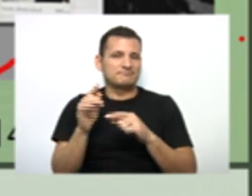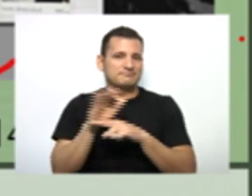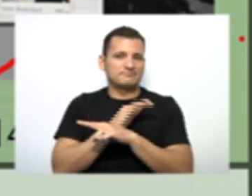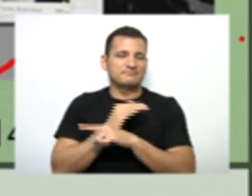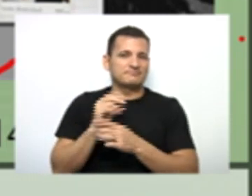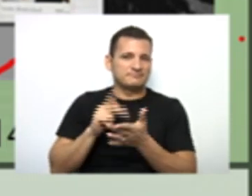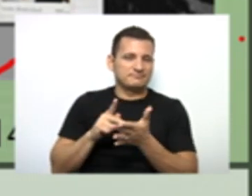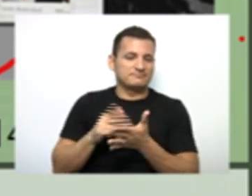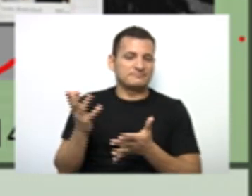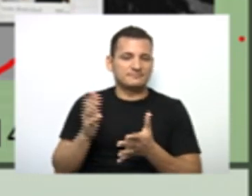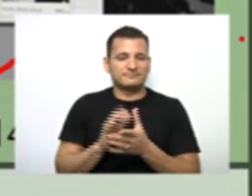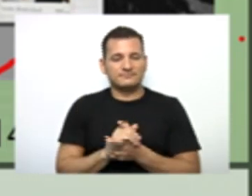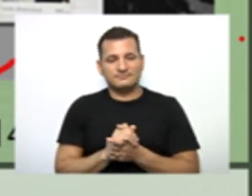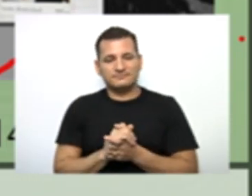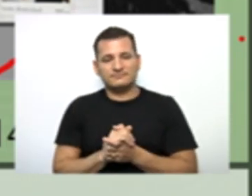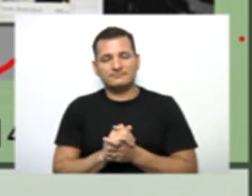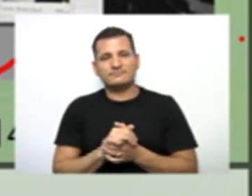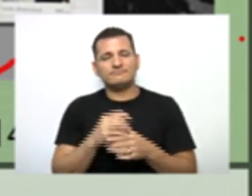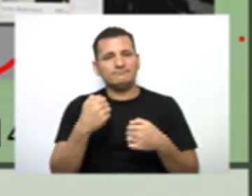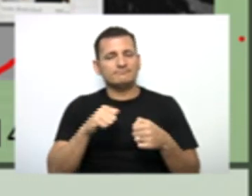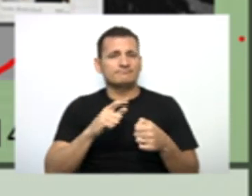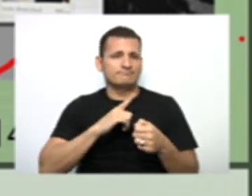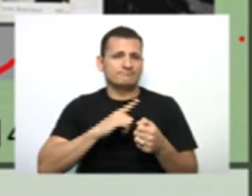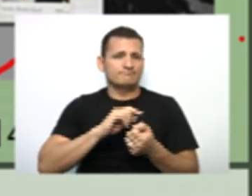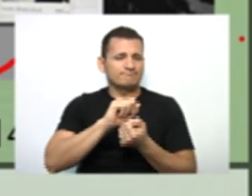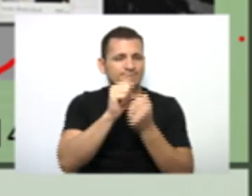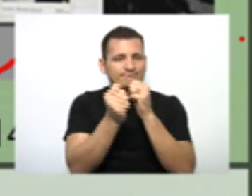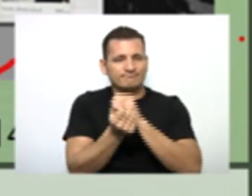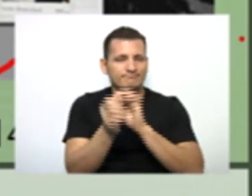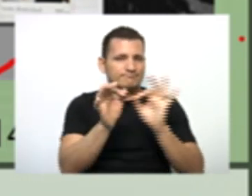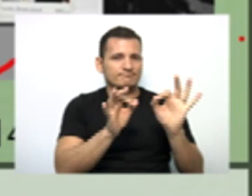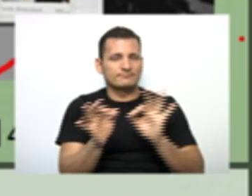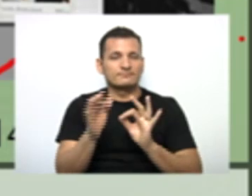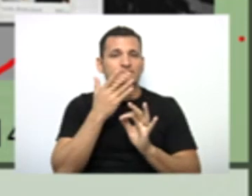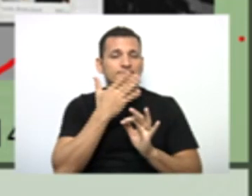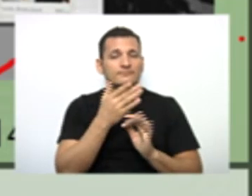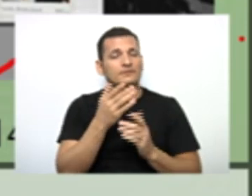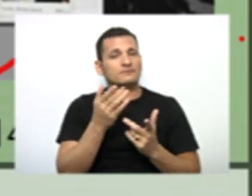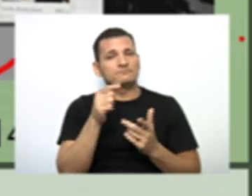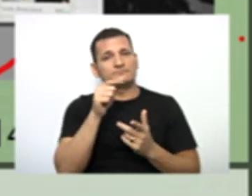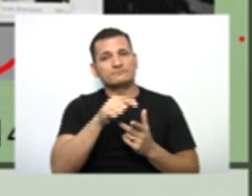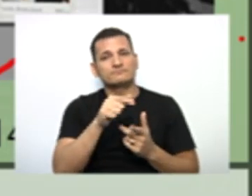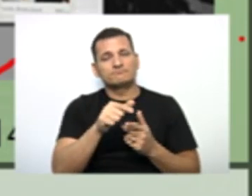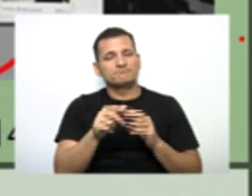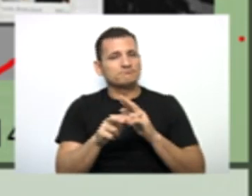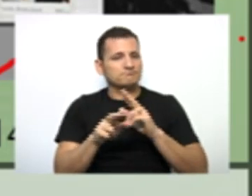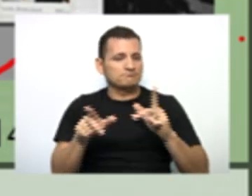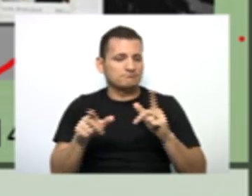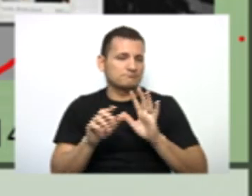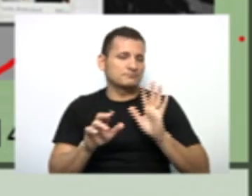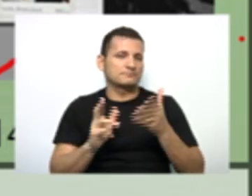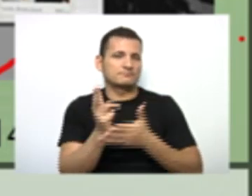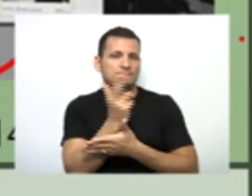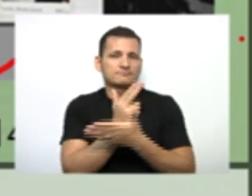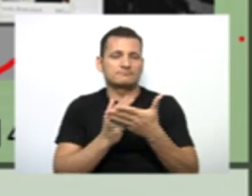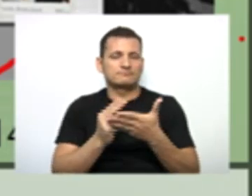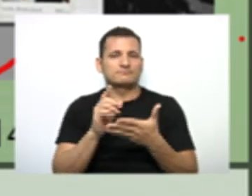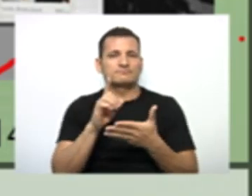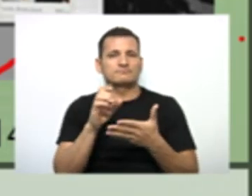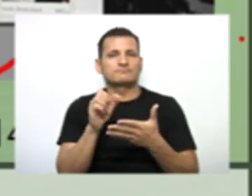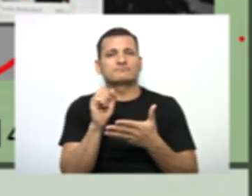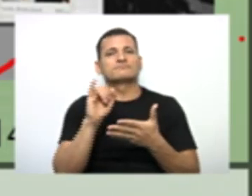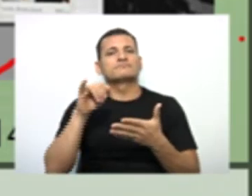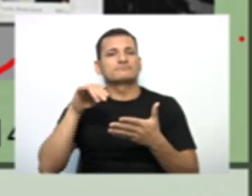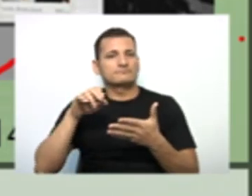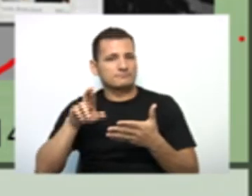professor? Tem que ter uma adequação de cores. Na realidade, isso é um passo diferente só em questão de design. Se